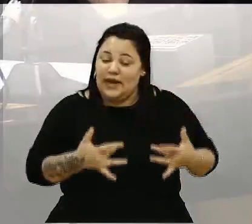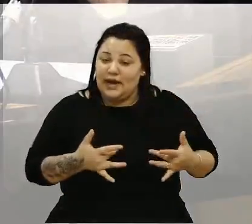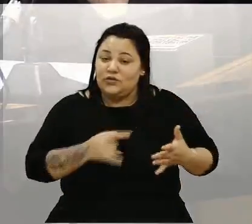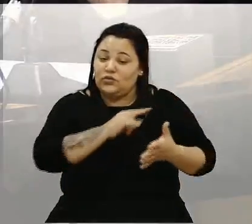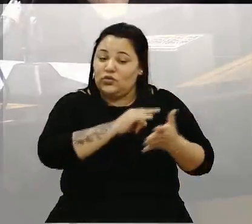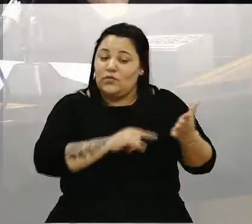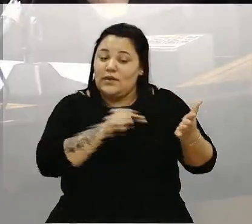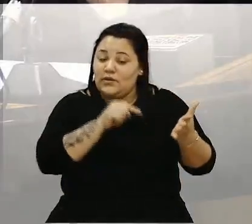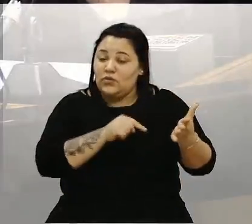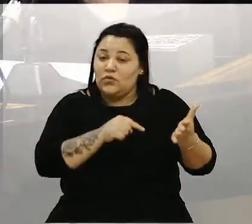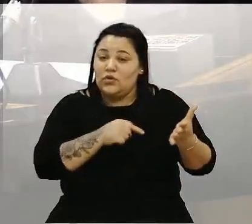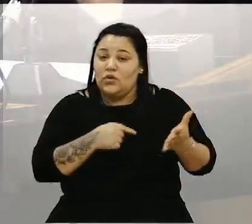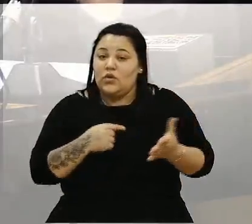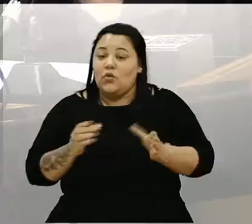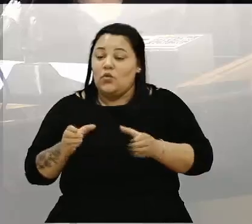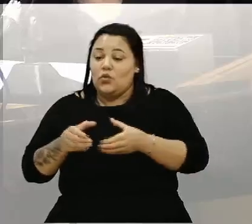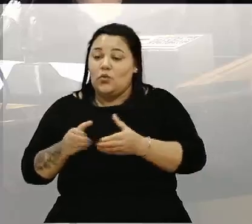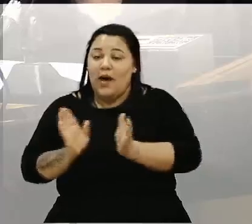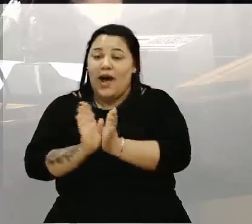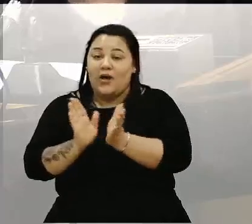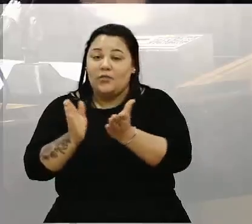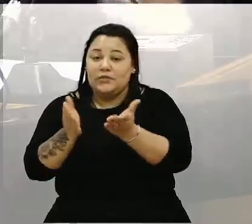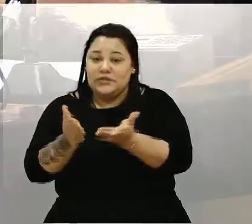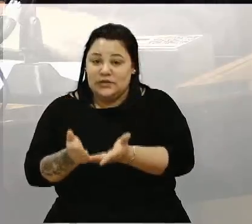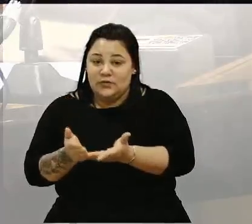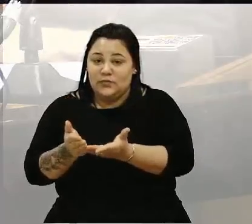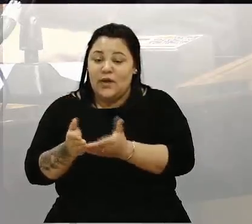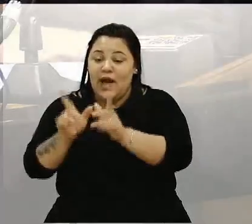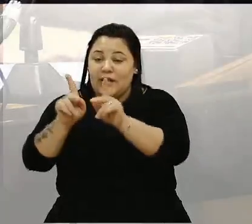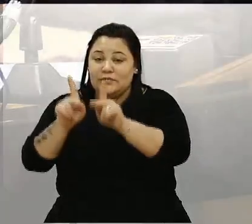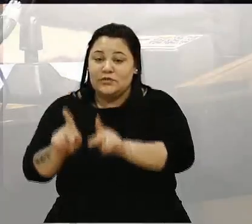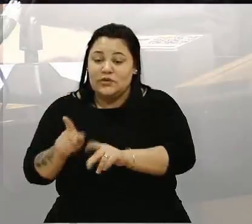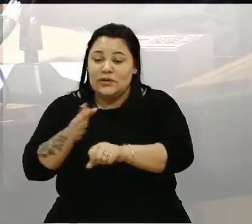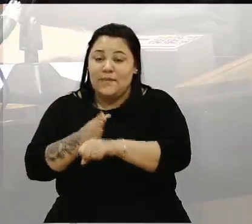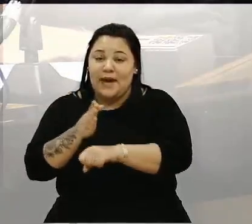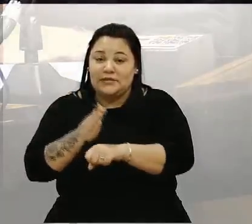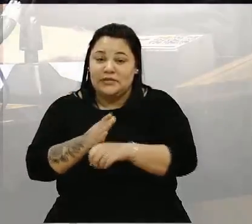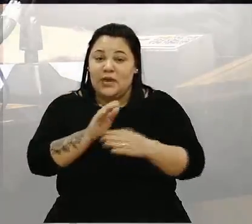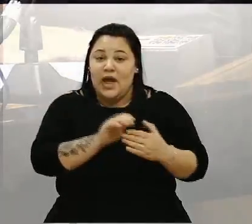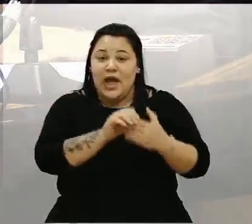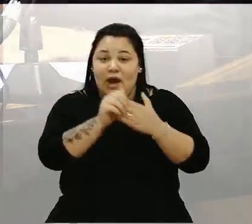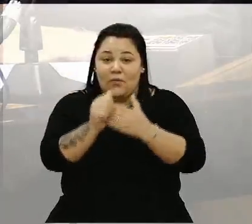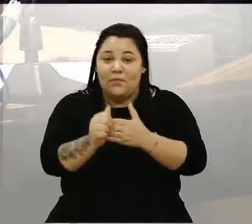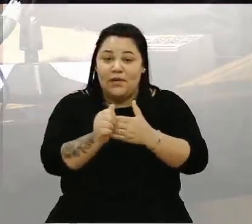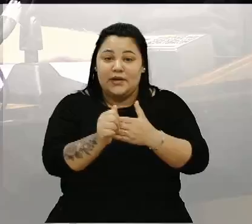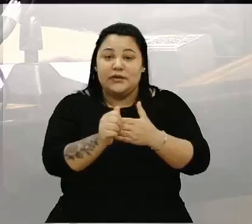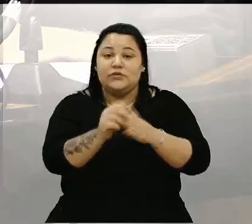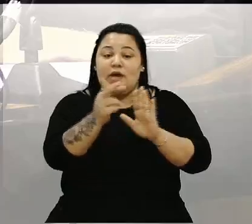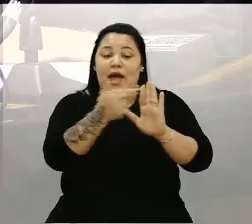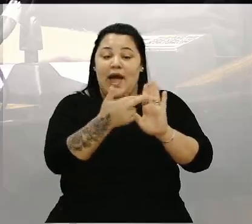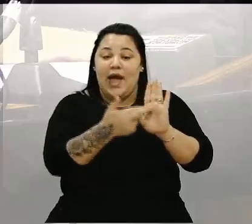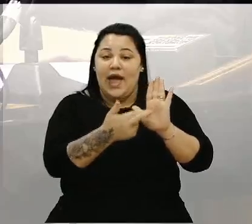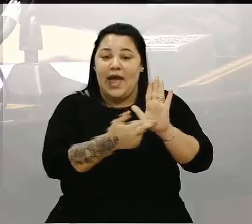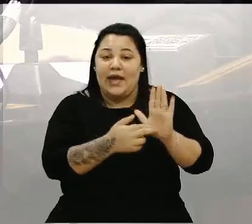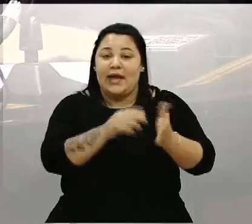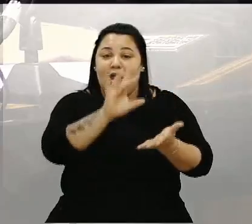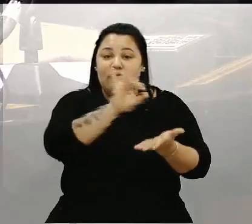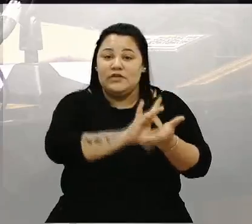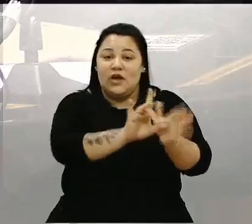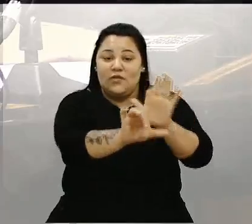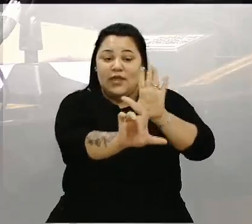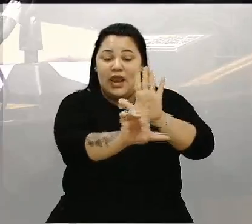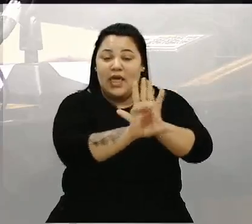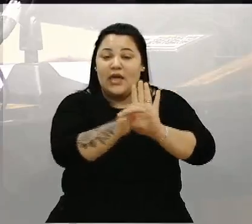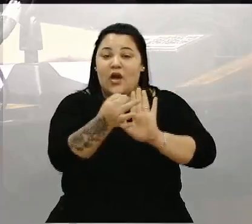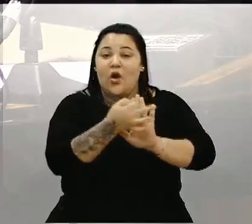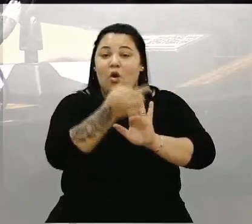esta comissão, por seus integrantes com base nos dispositivos legais citados, opina